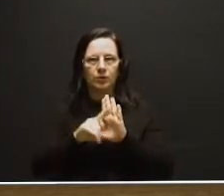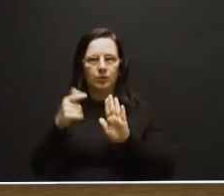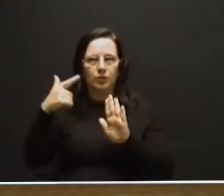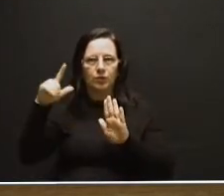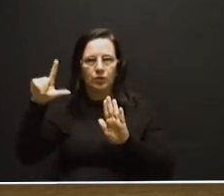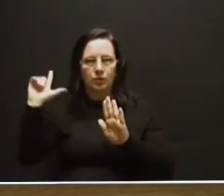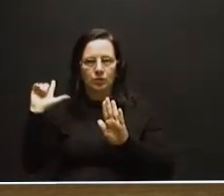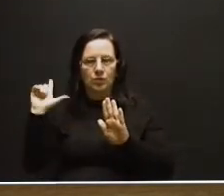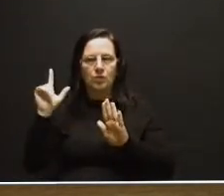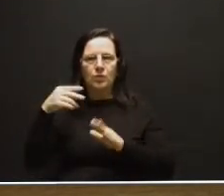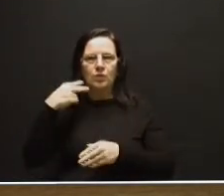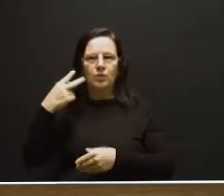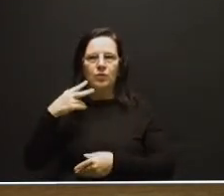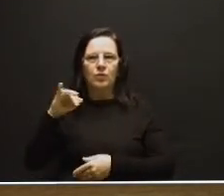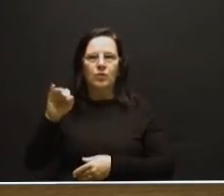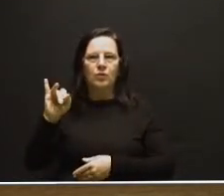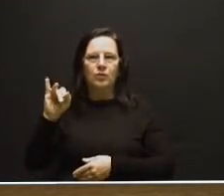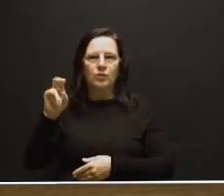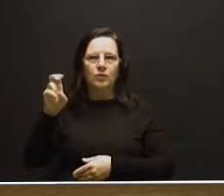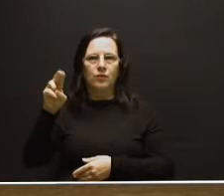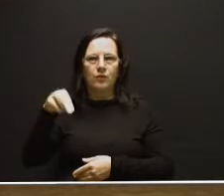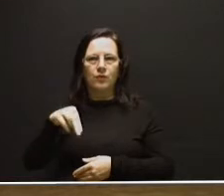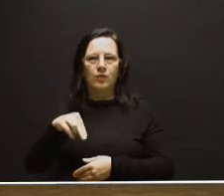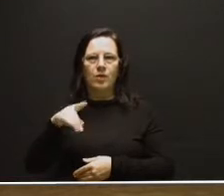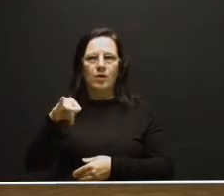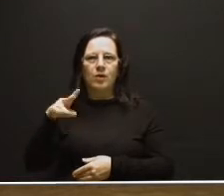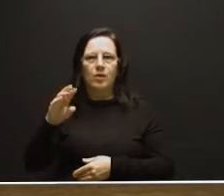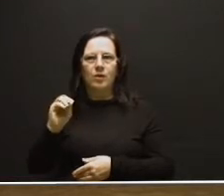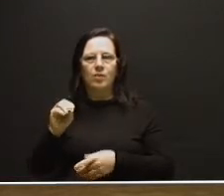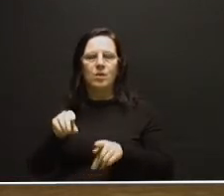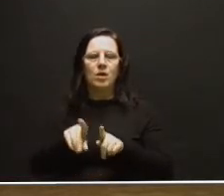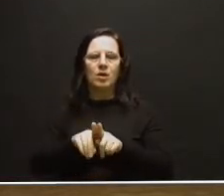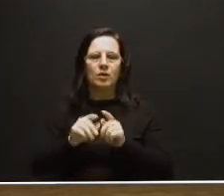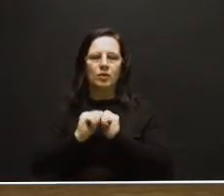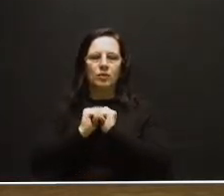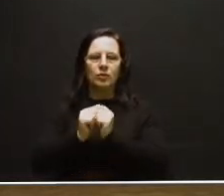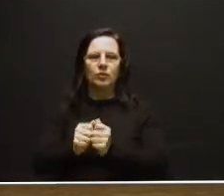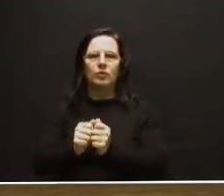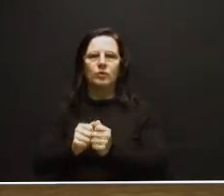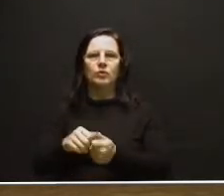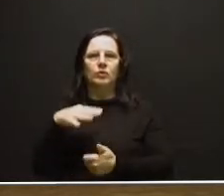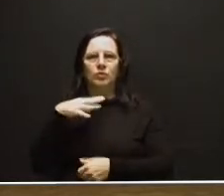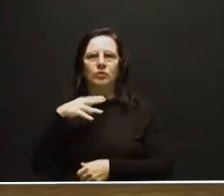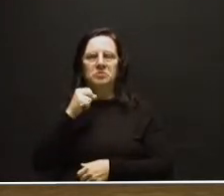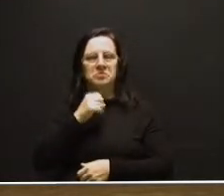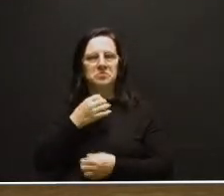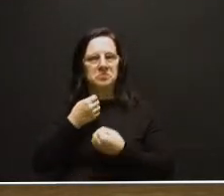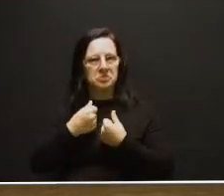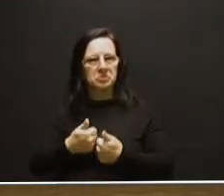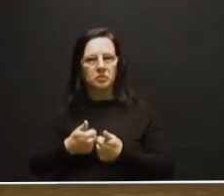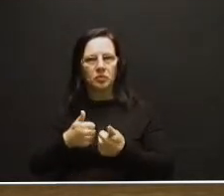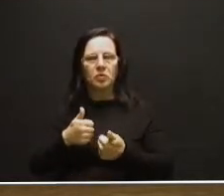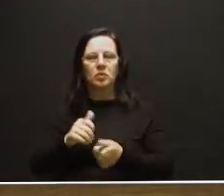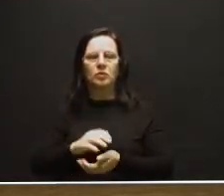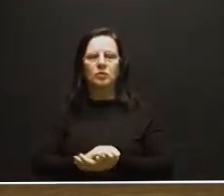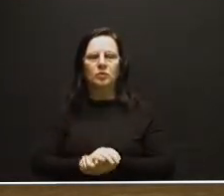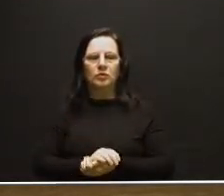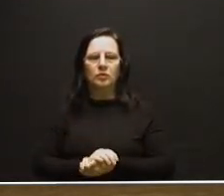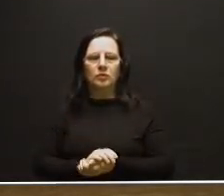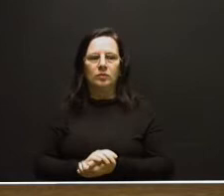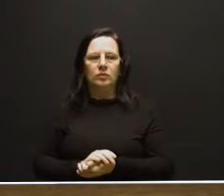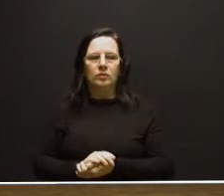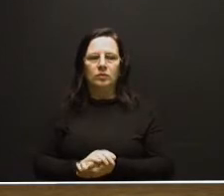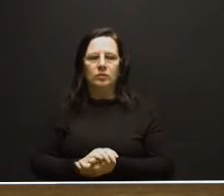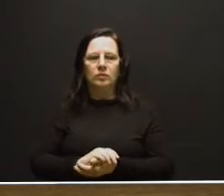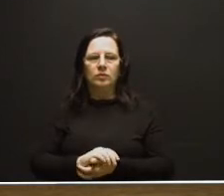que o vereador ivan já do marcinho cabeçalho com a eficiência que transbordou aqui foi um